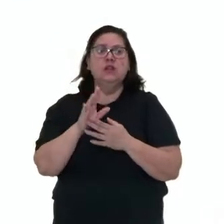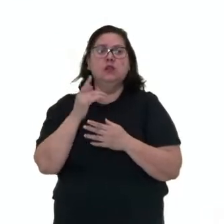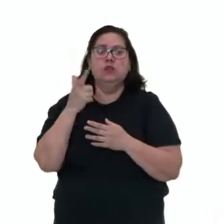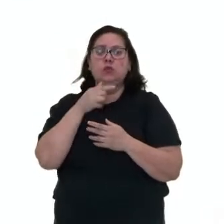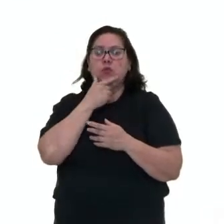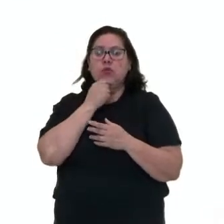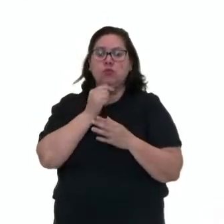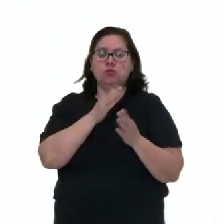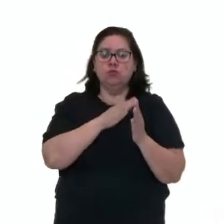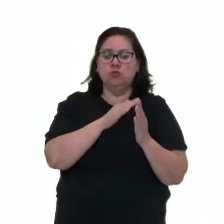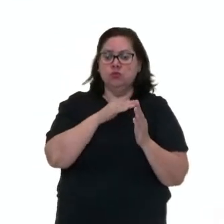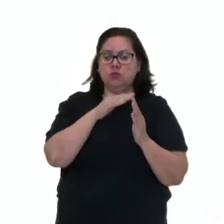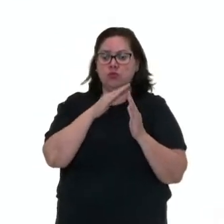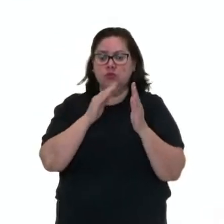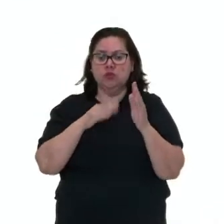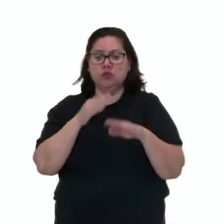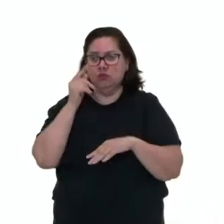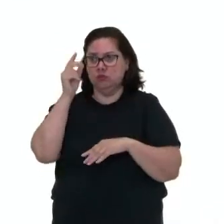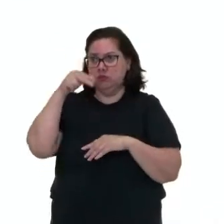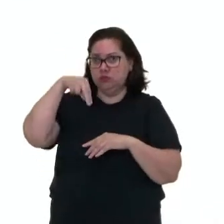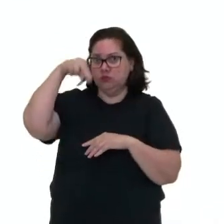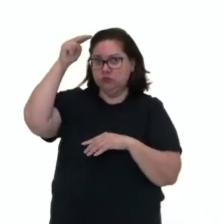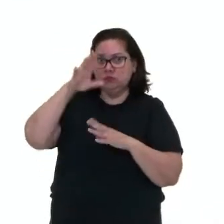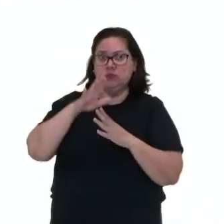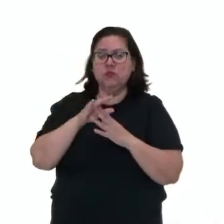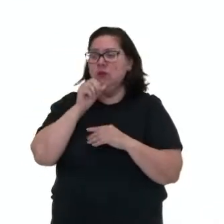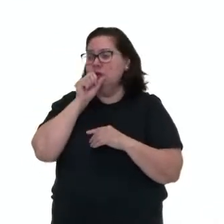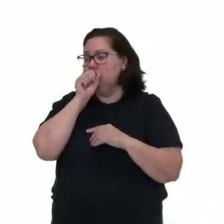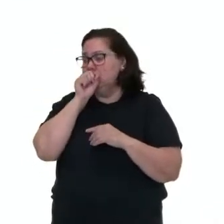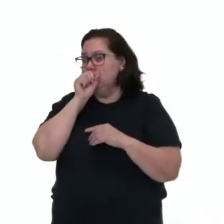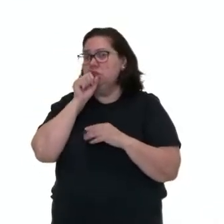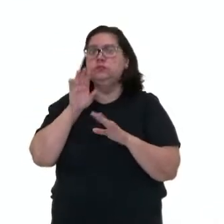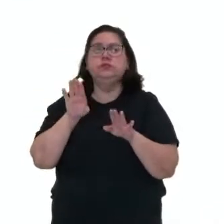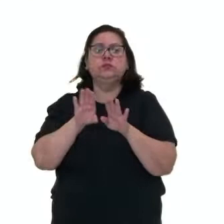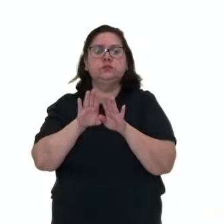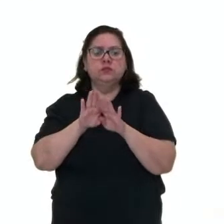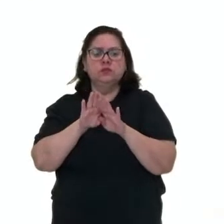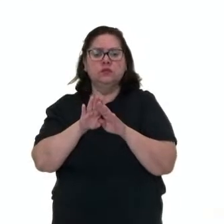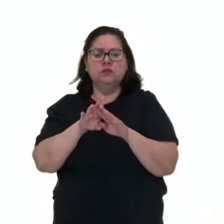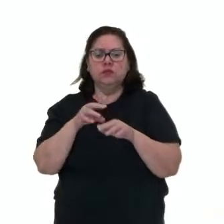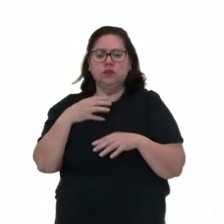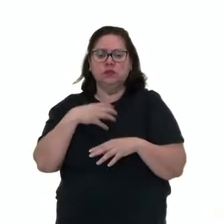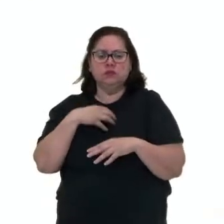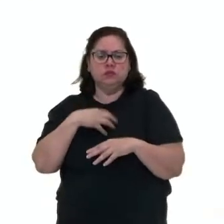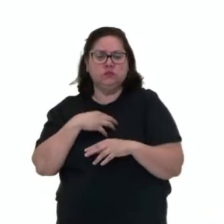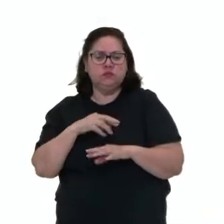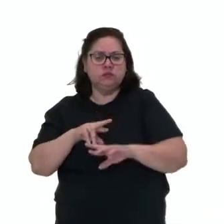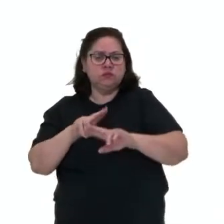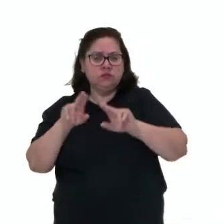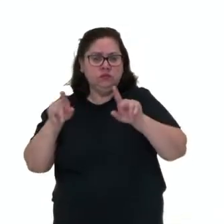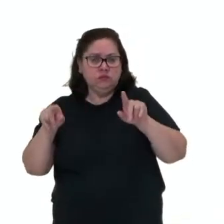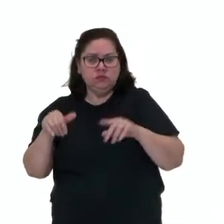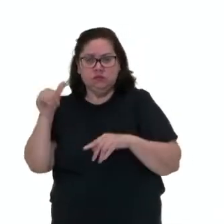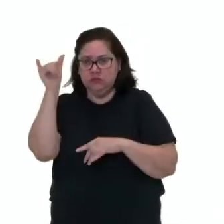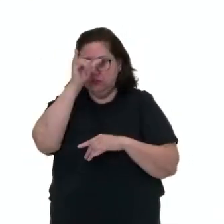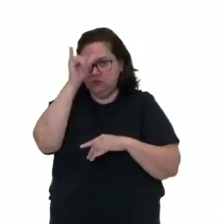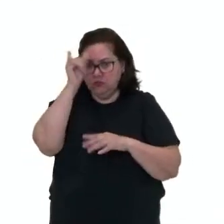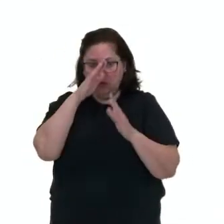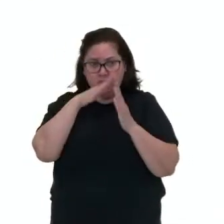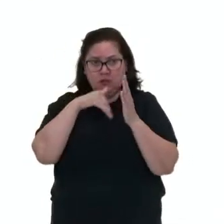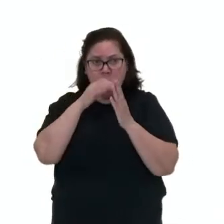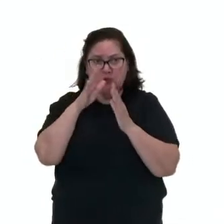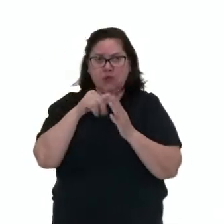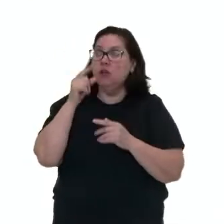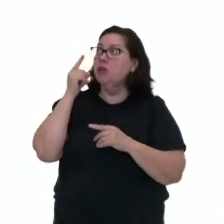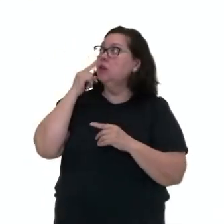ele é do período Renascimento lá do Norte, período do Renascimento Nórdico. Então eles têm um estilo diferente do Renascimento italiano de pintura, e